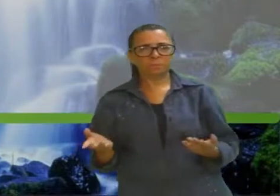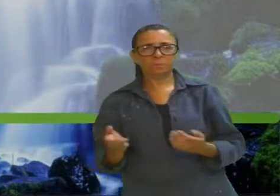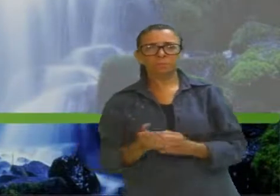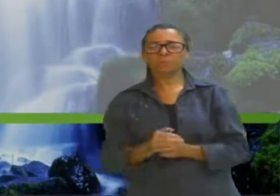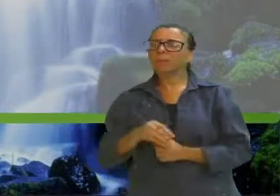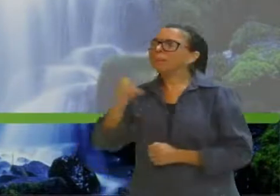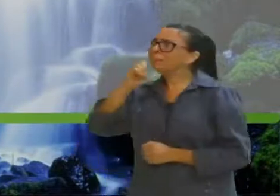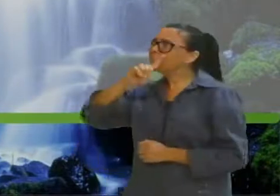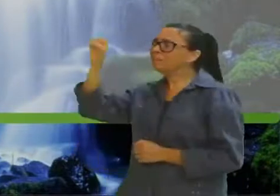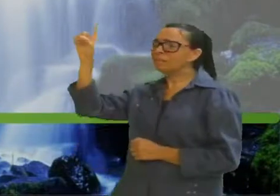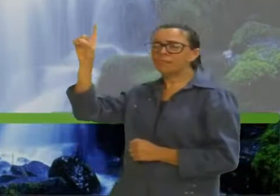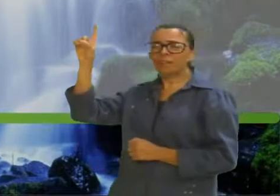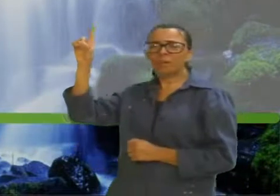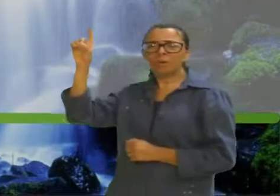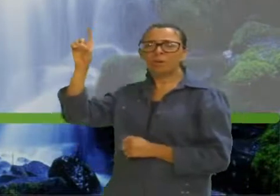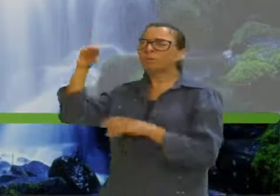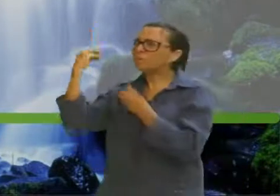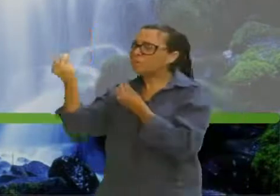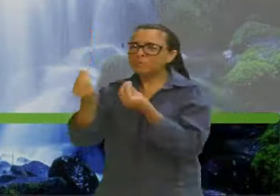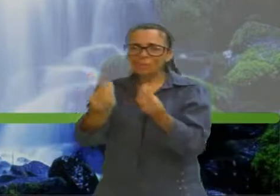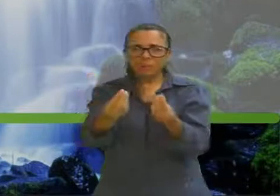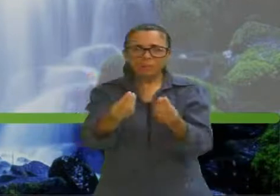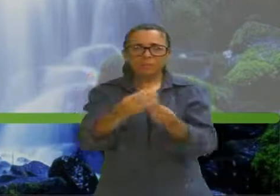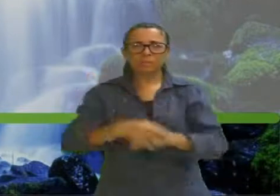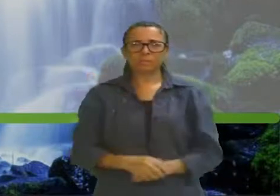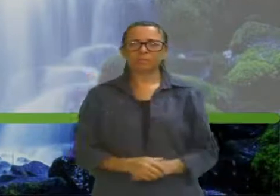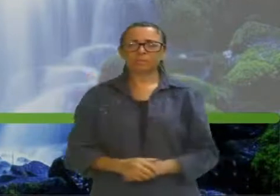João, capítulo de número 14,